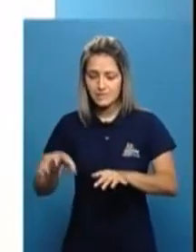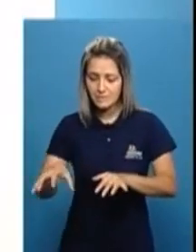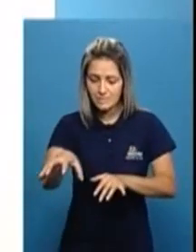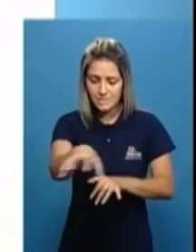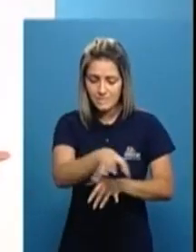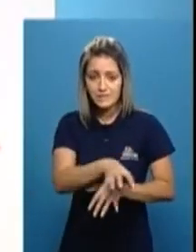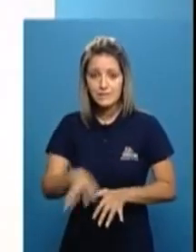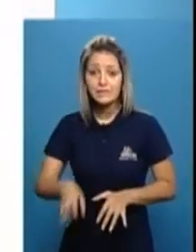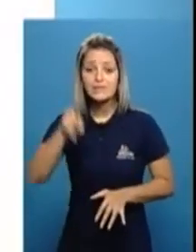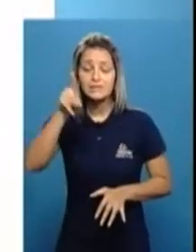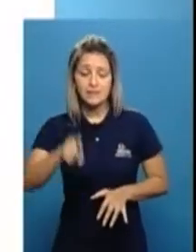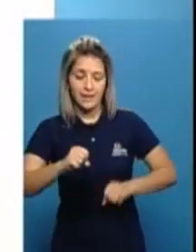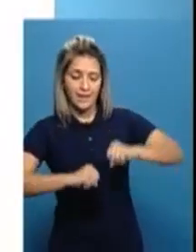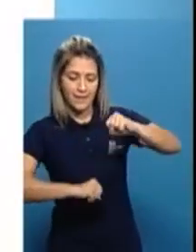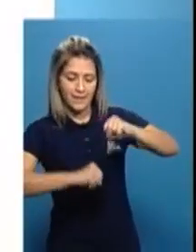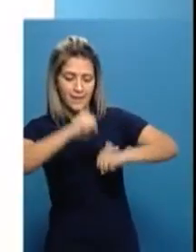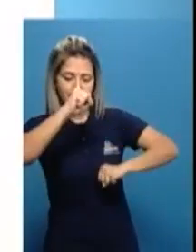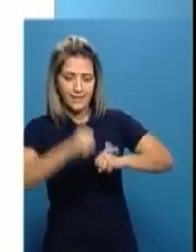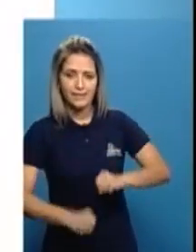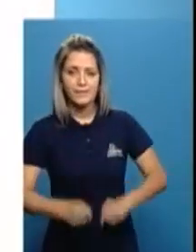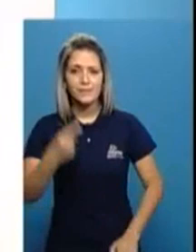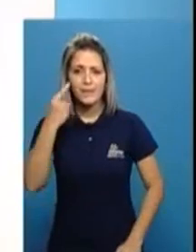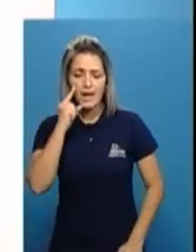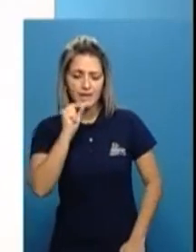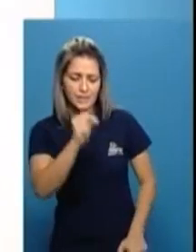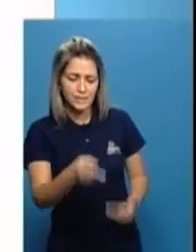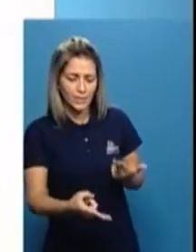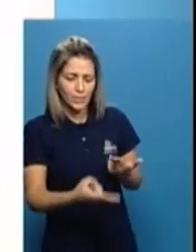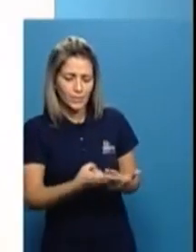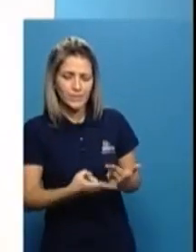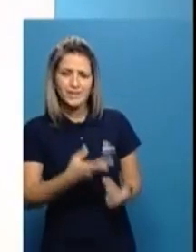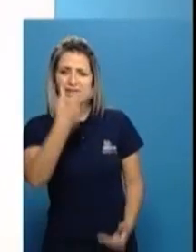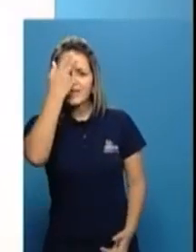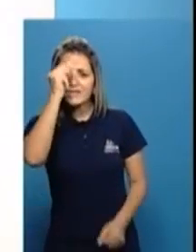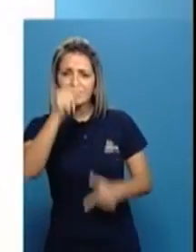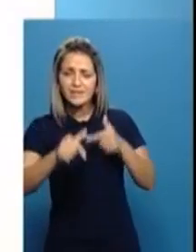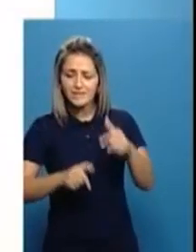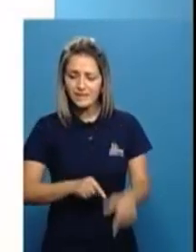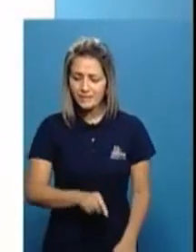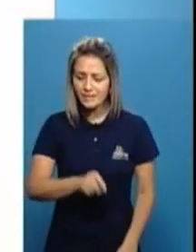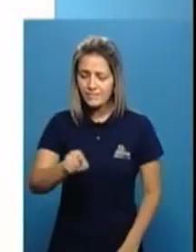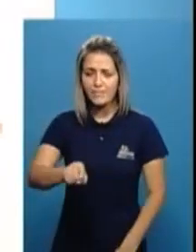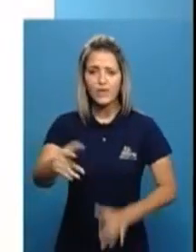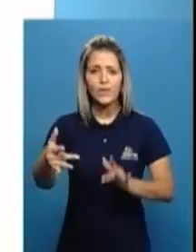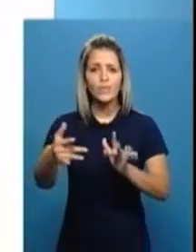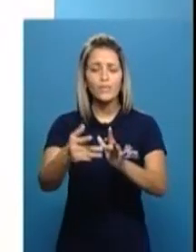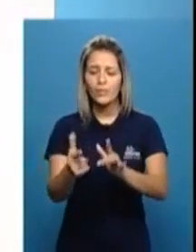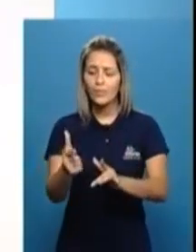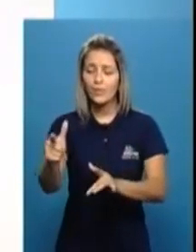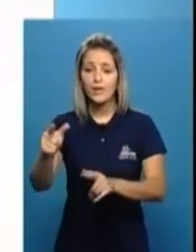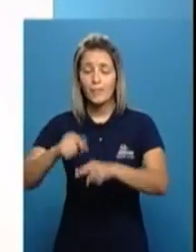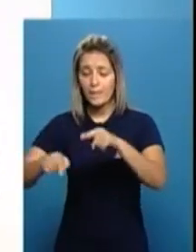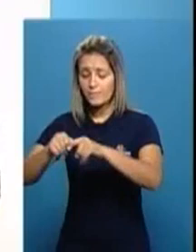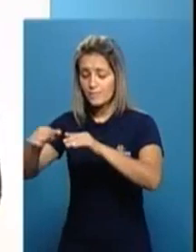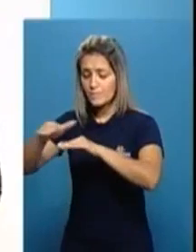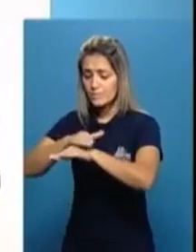de todas as máquinas, utilidades, estações de trabalho, áreas de atendimento, áreas de armazenamento